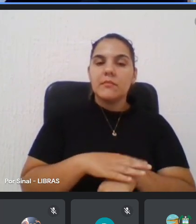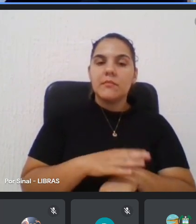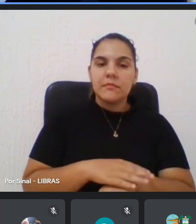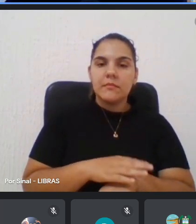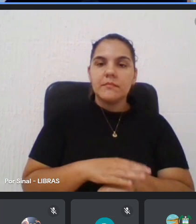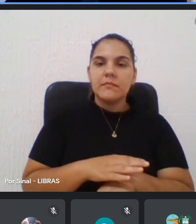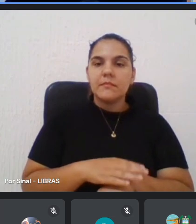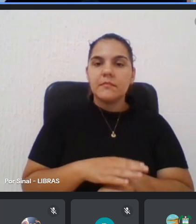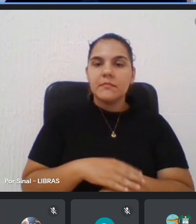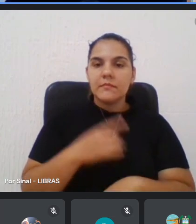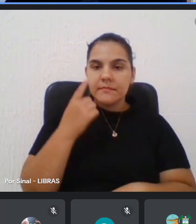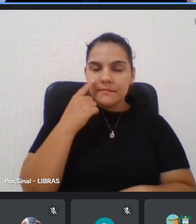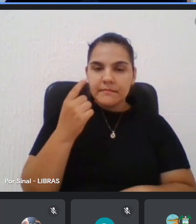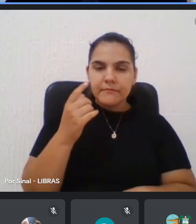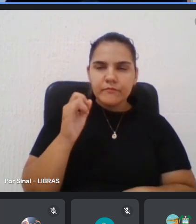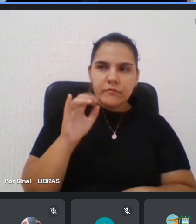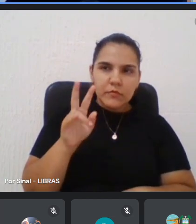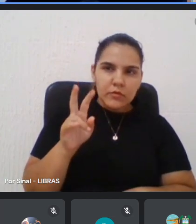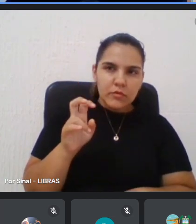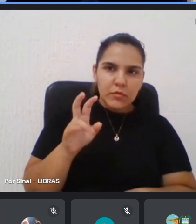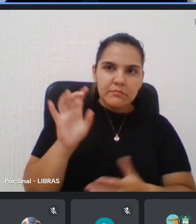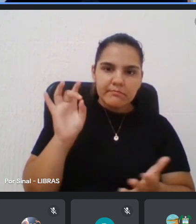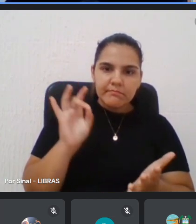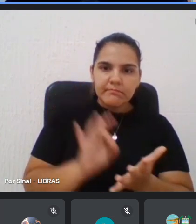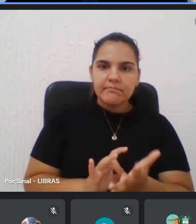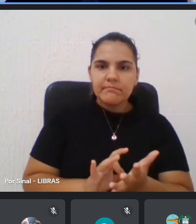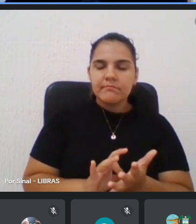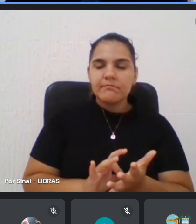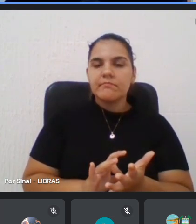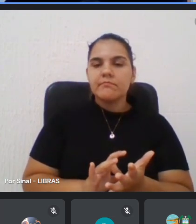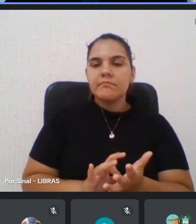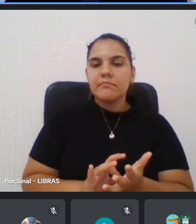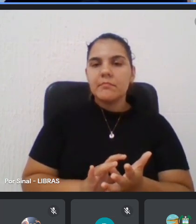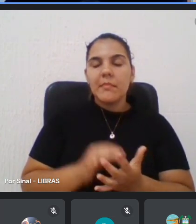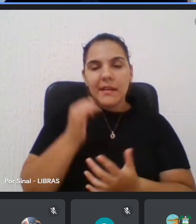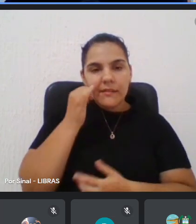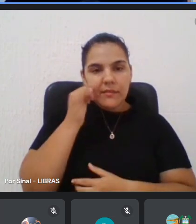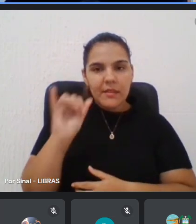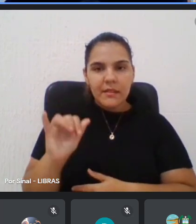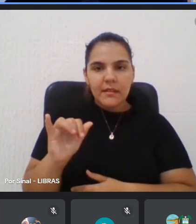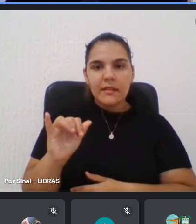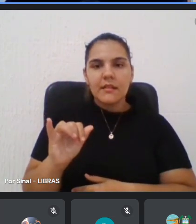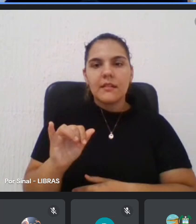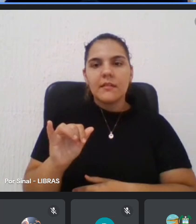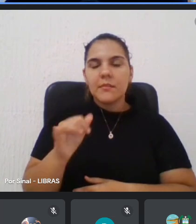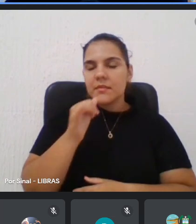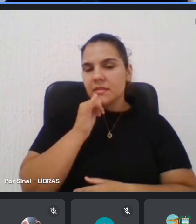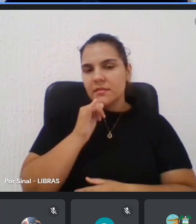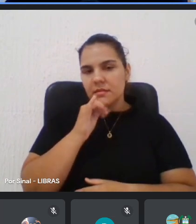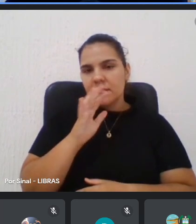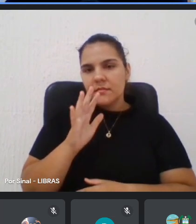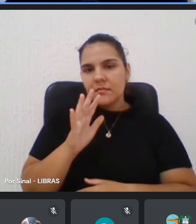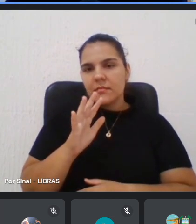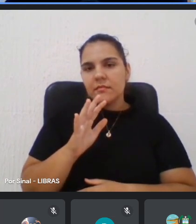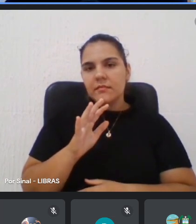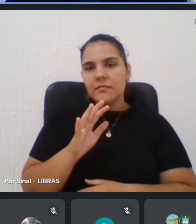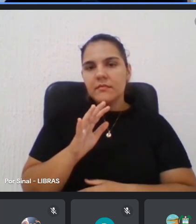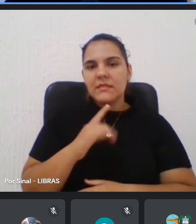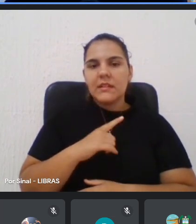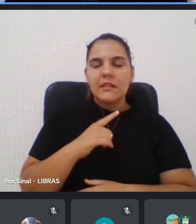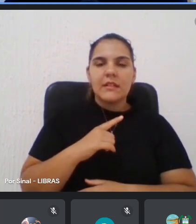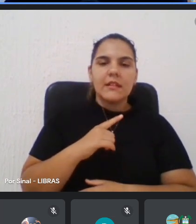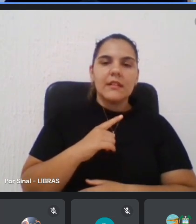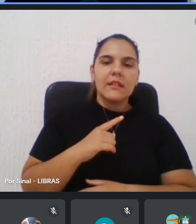veracidades das comprovações, por exemplo, para evitar, por exemplo, de fraudes, na questão